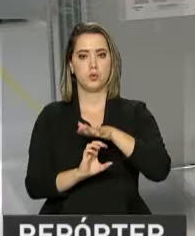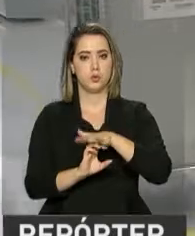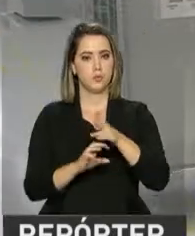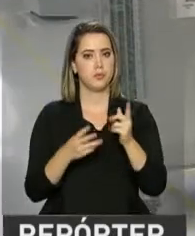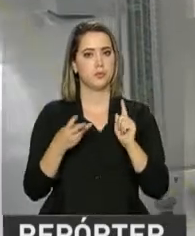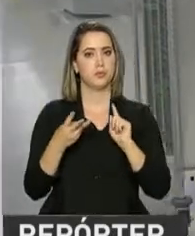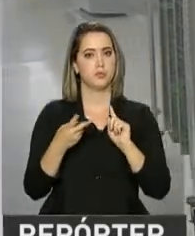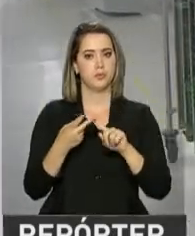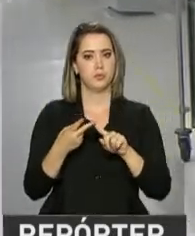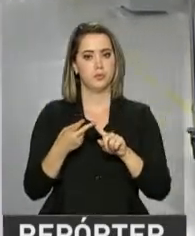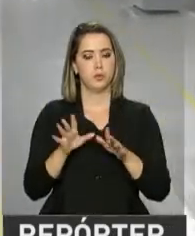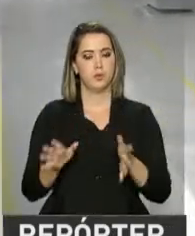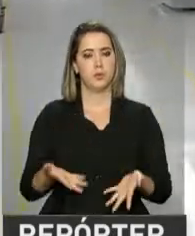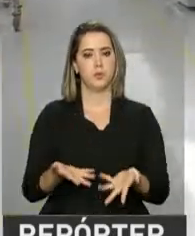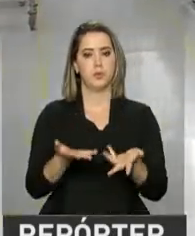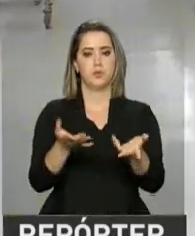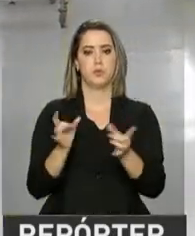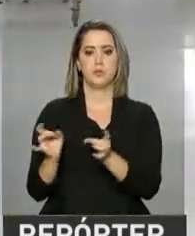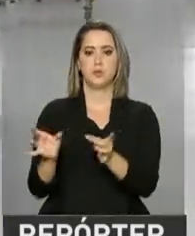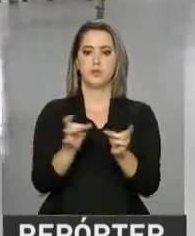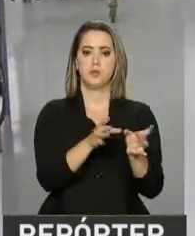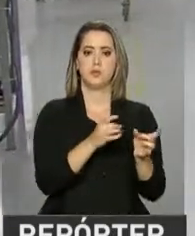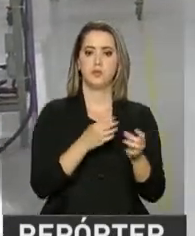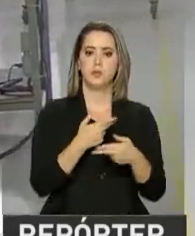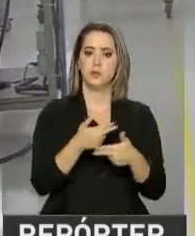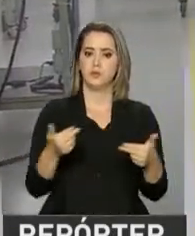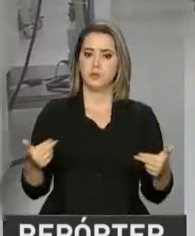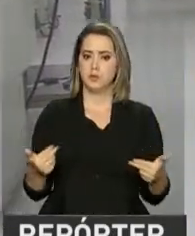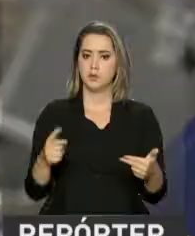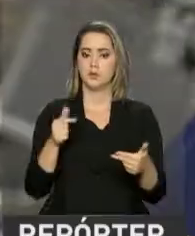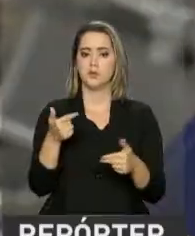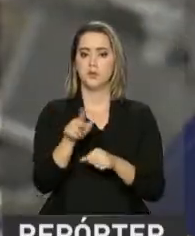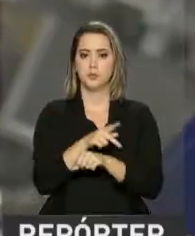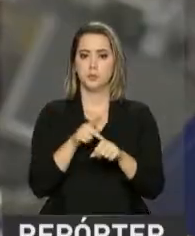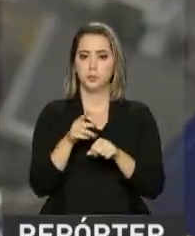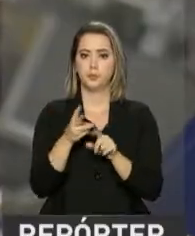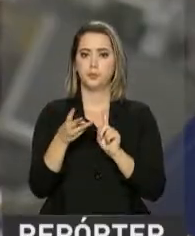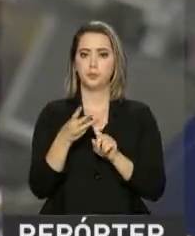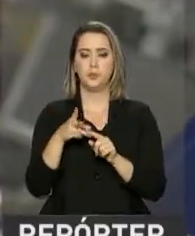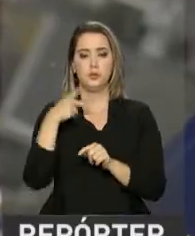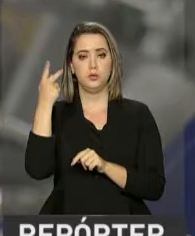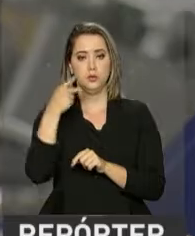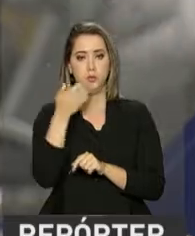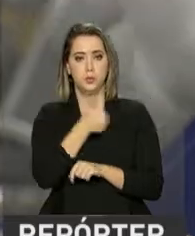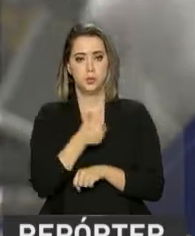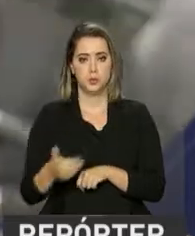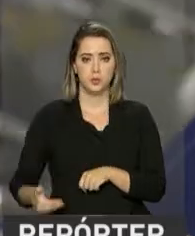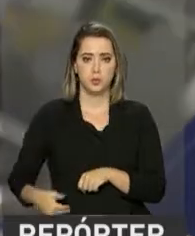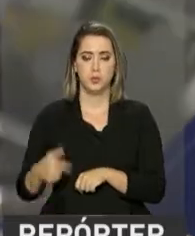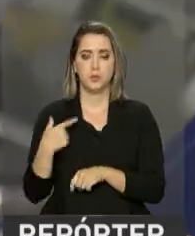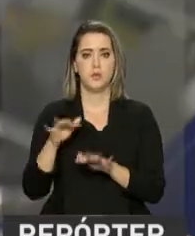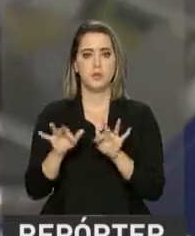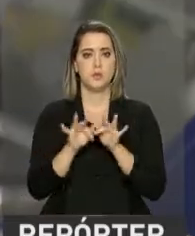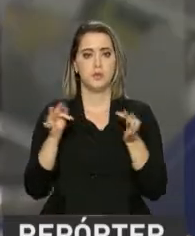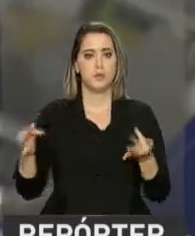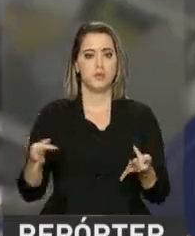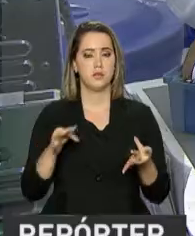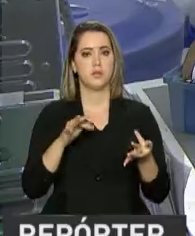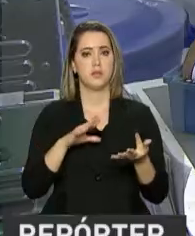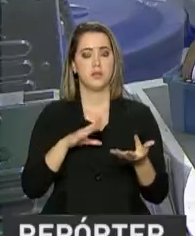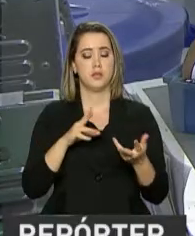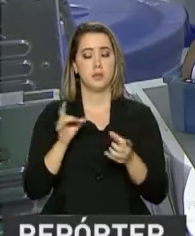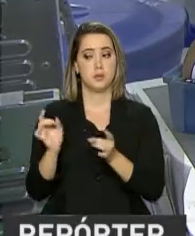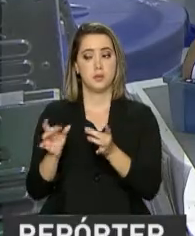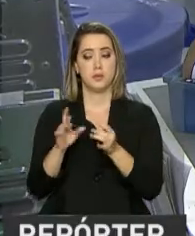apoio à promoção e comercialização dos produtos e serviços e políticas públicas como a criação do simples internacional